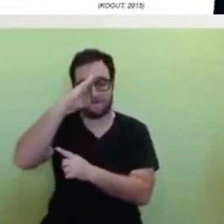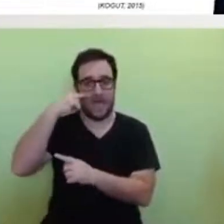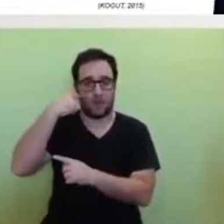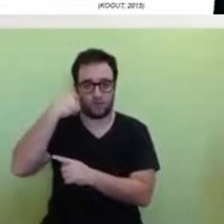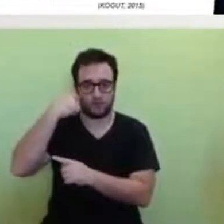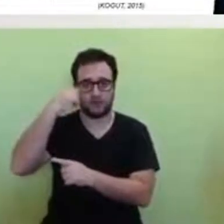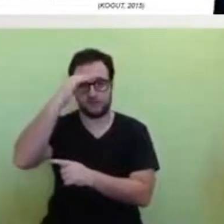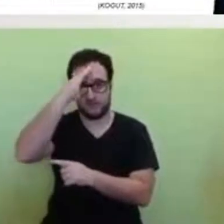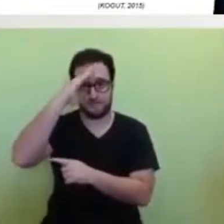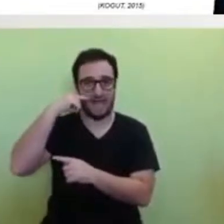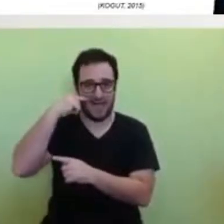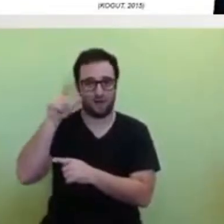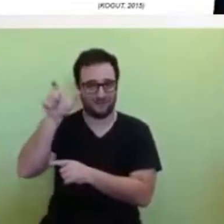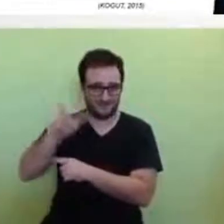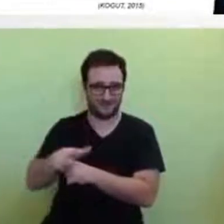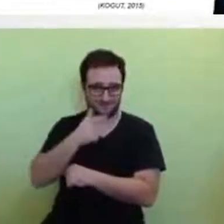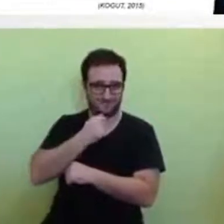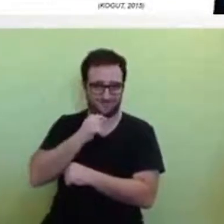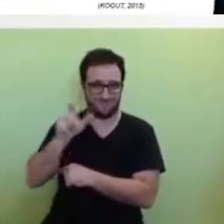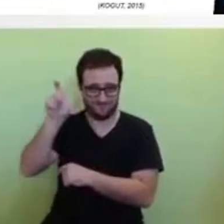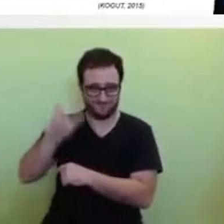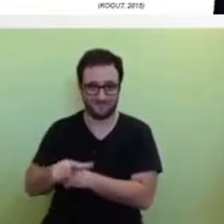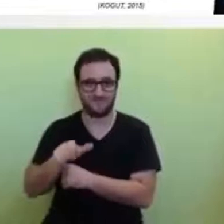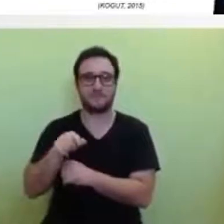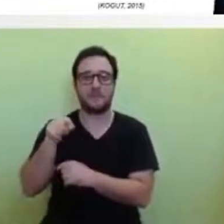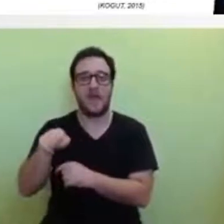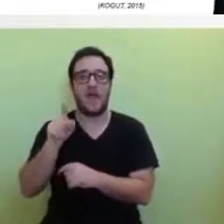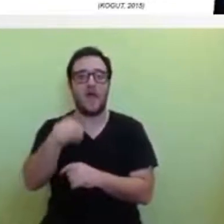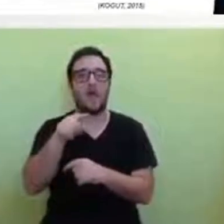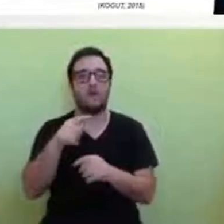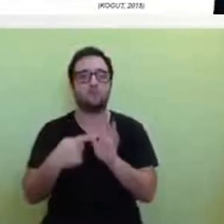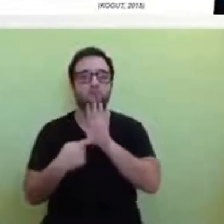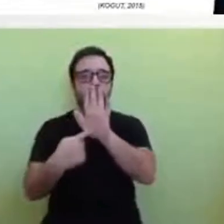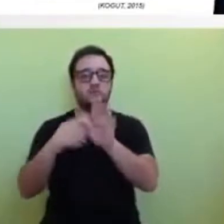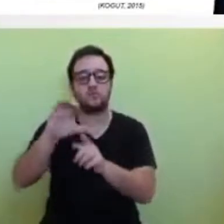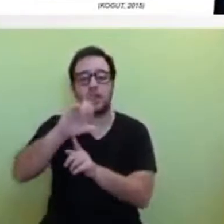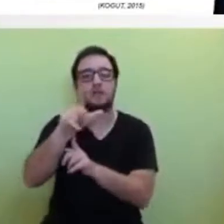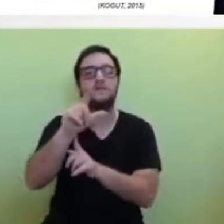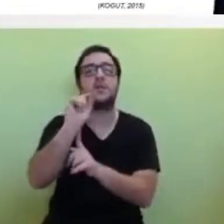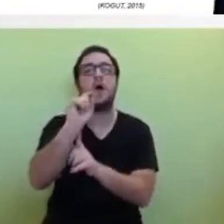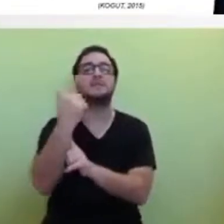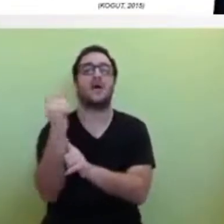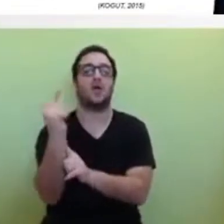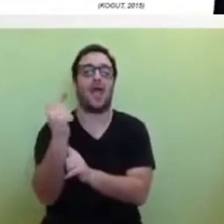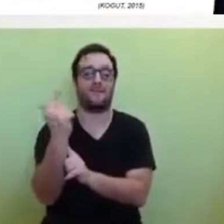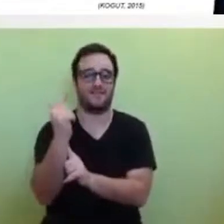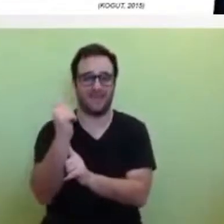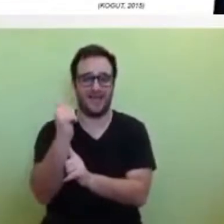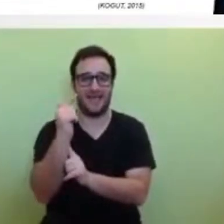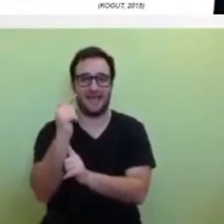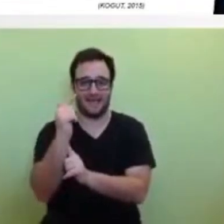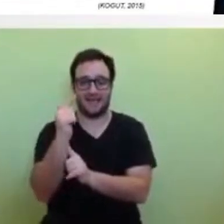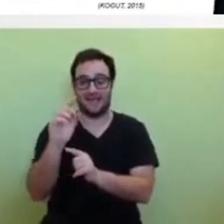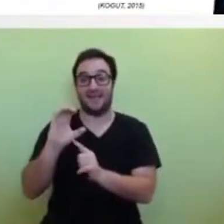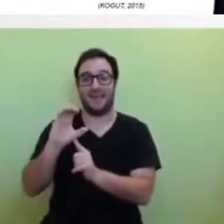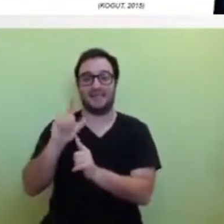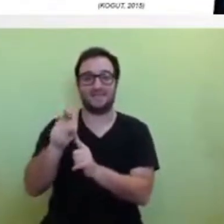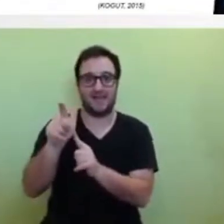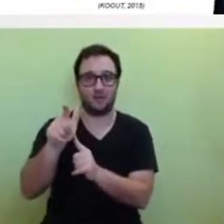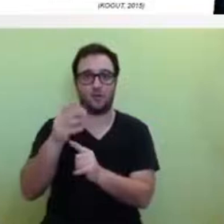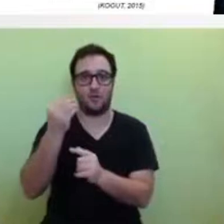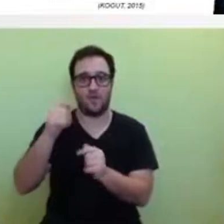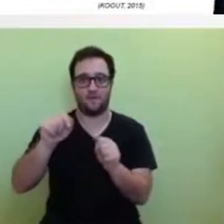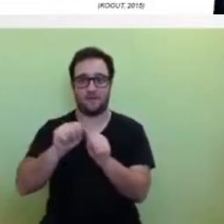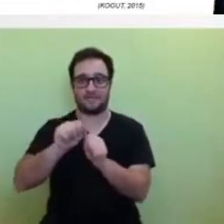E era justamente sobre isso, a possibilidade de representar classificadores e transferências na língua de